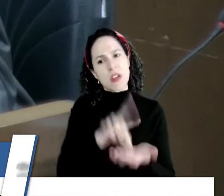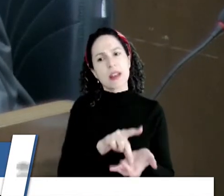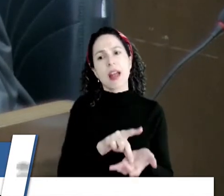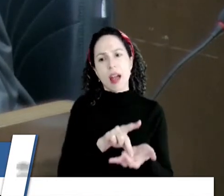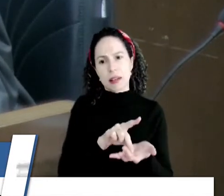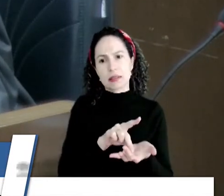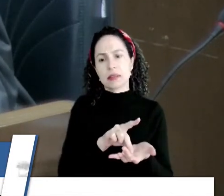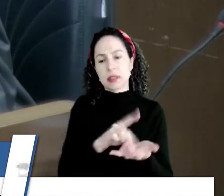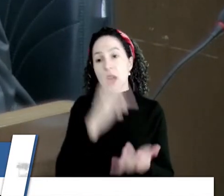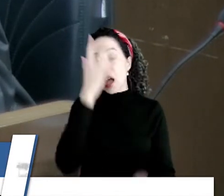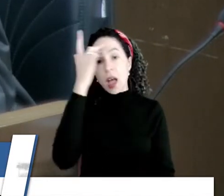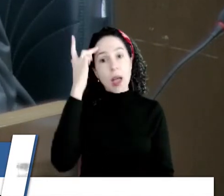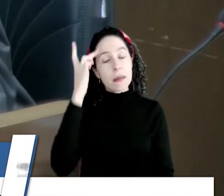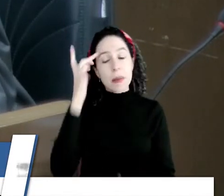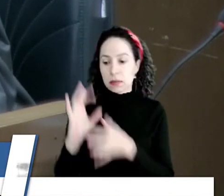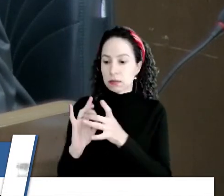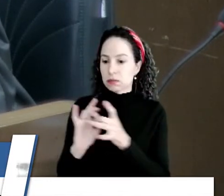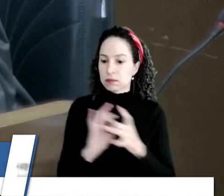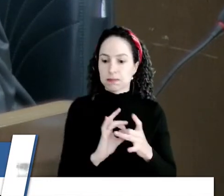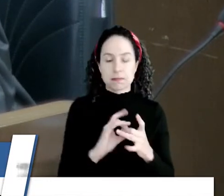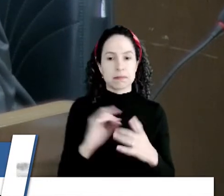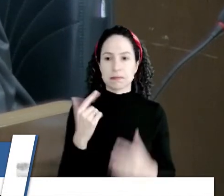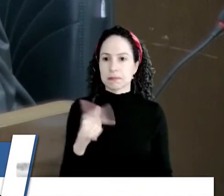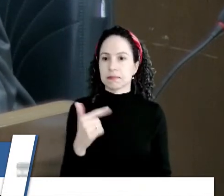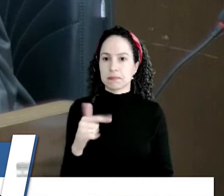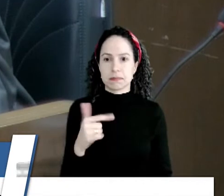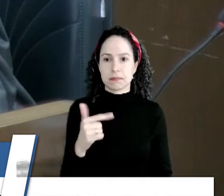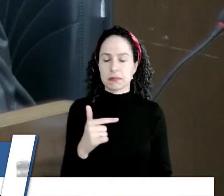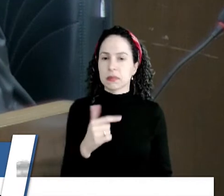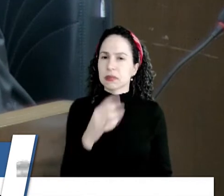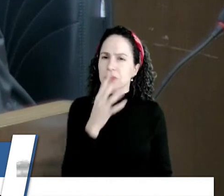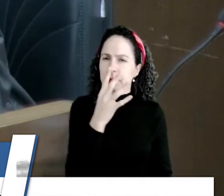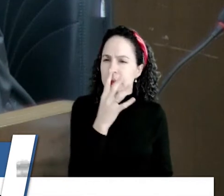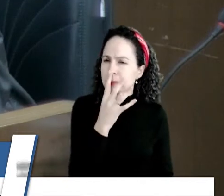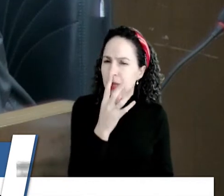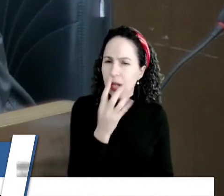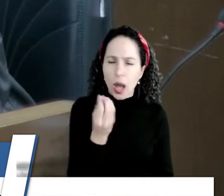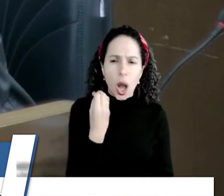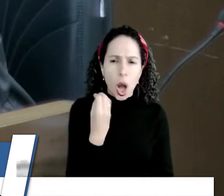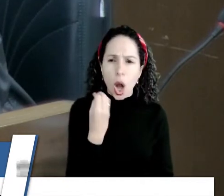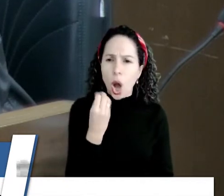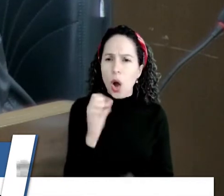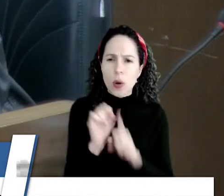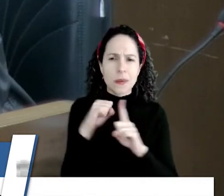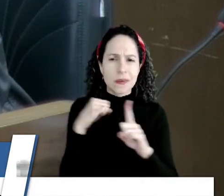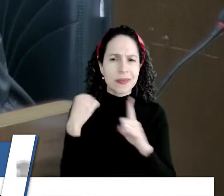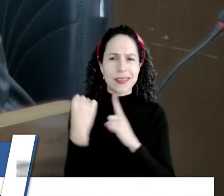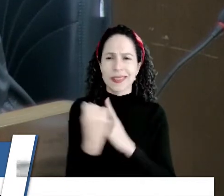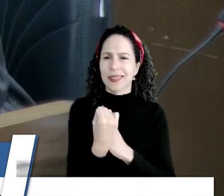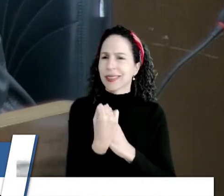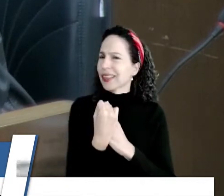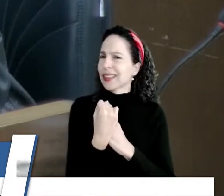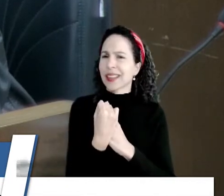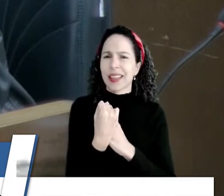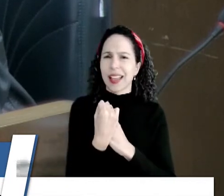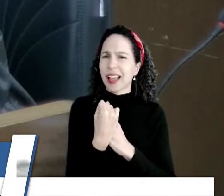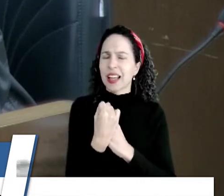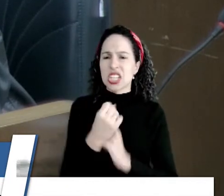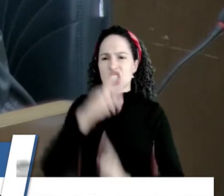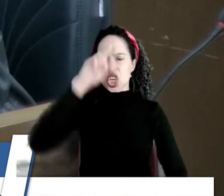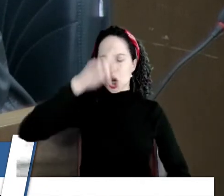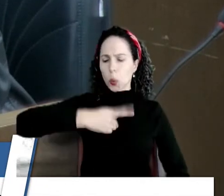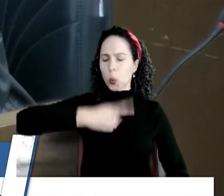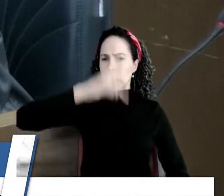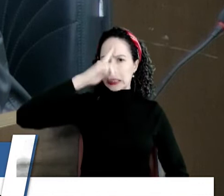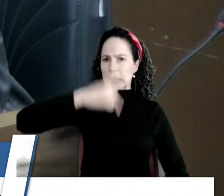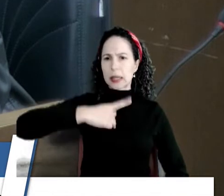É impressionante como que a nossa sociedade está extremamente individualista. É ema, cada um com